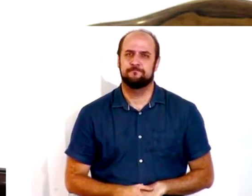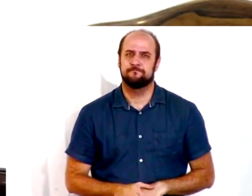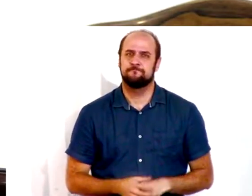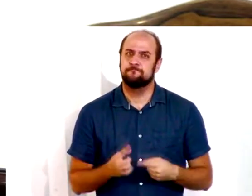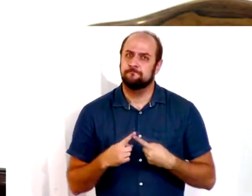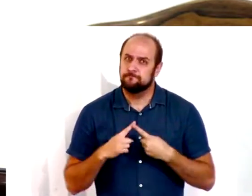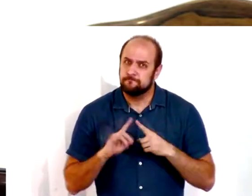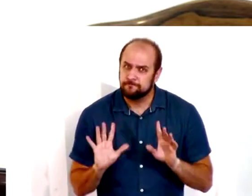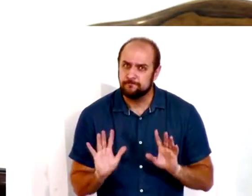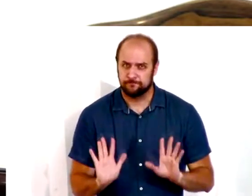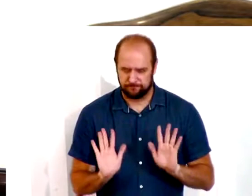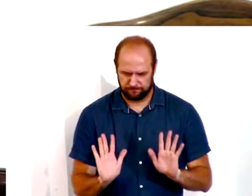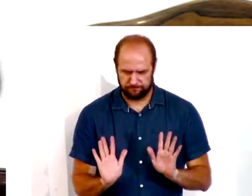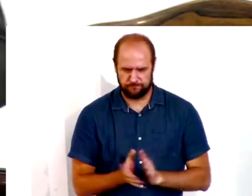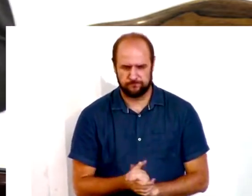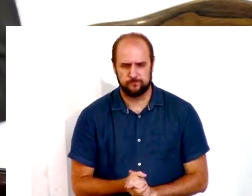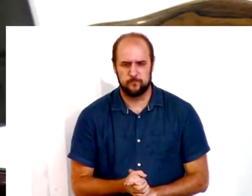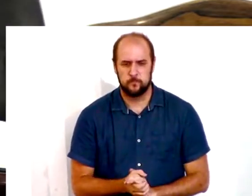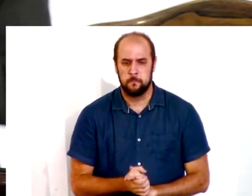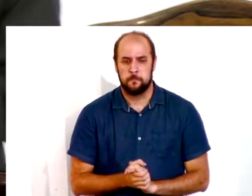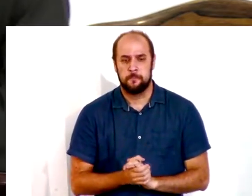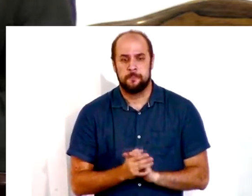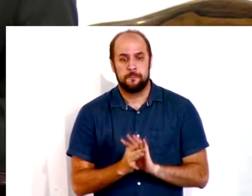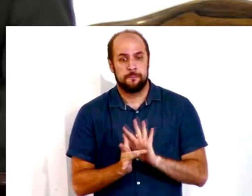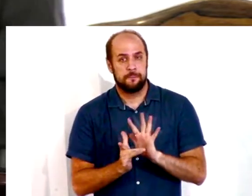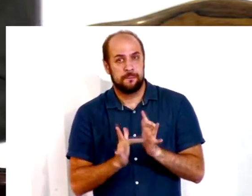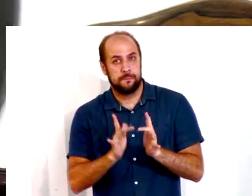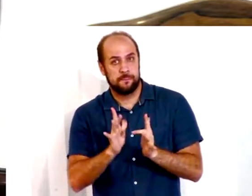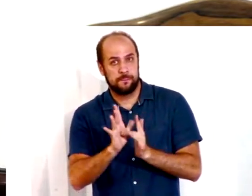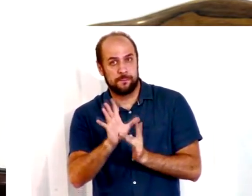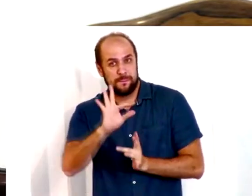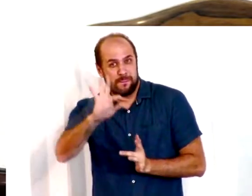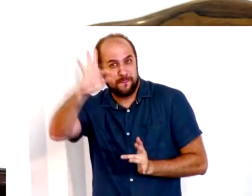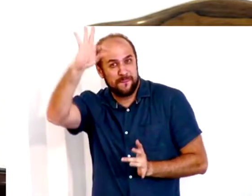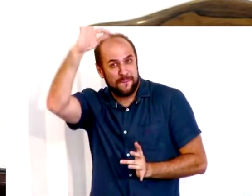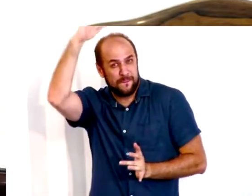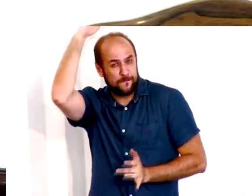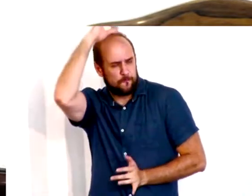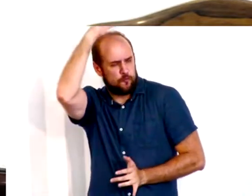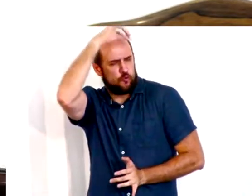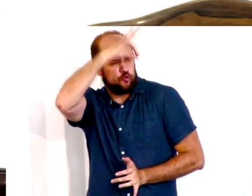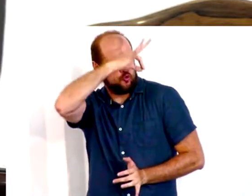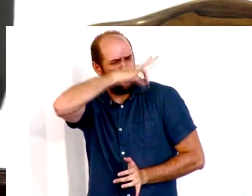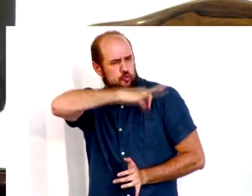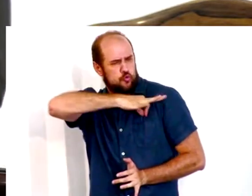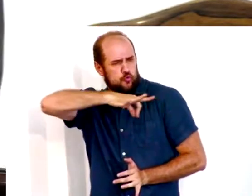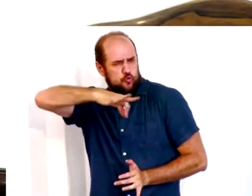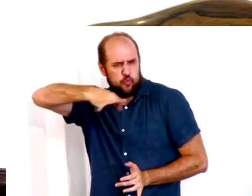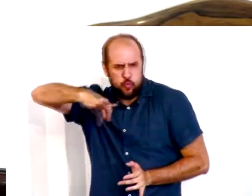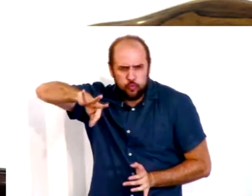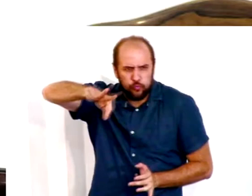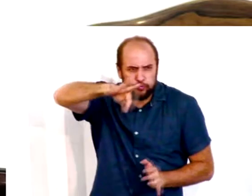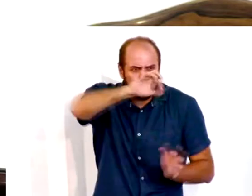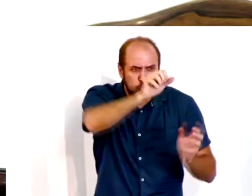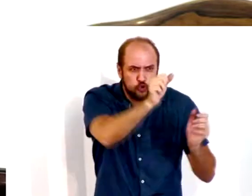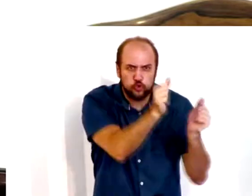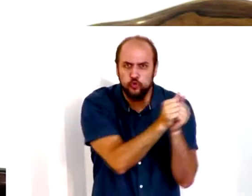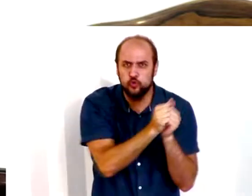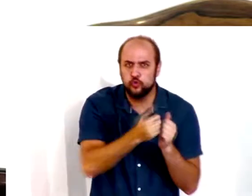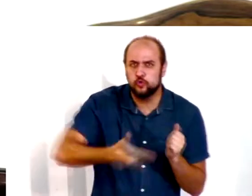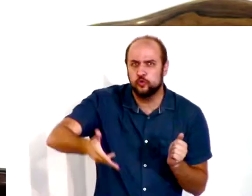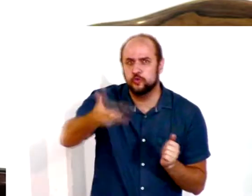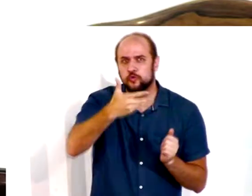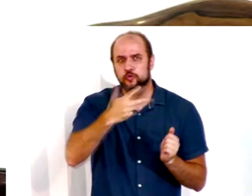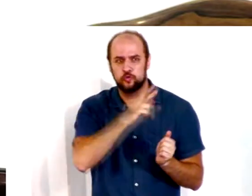por aí. Além disso, Ele nos deu o seu Santo Espírito Consolador para estar conosco, aplicando a verdade